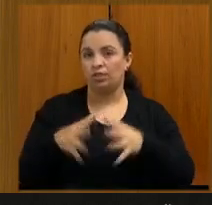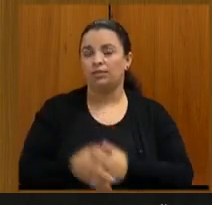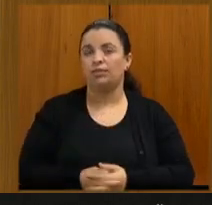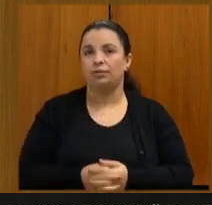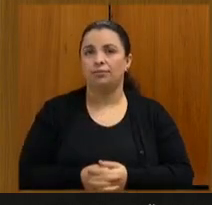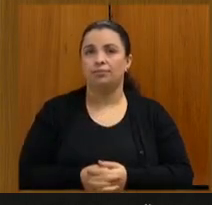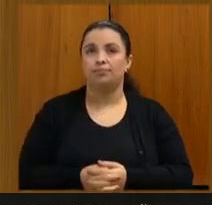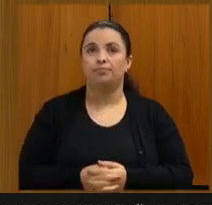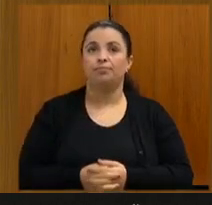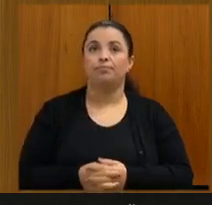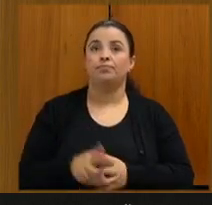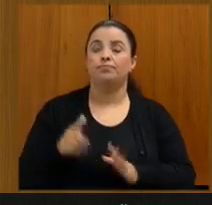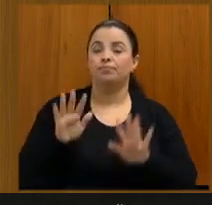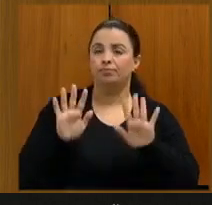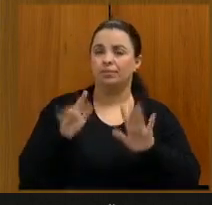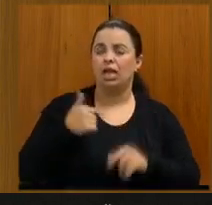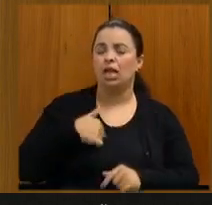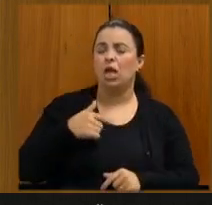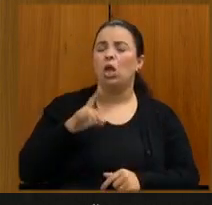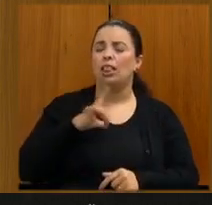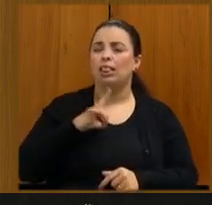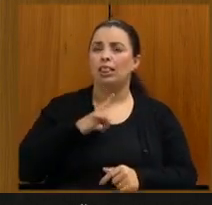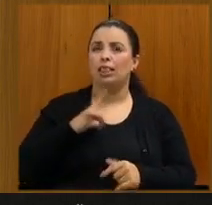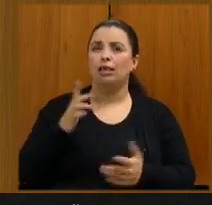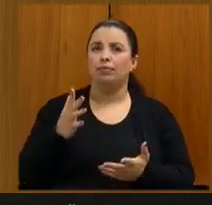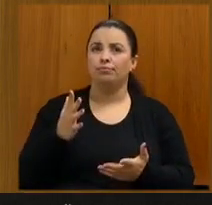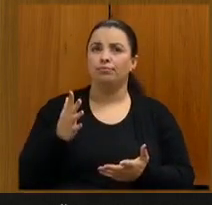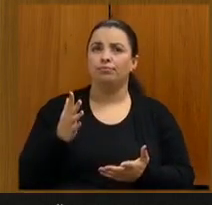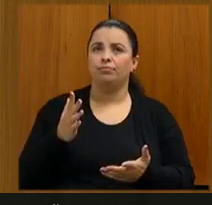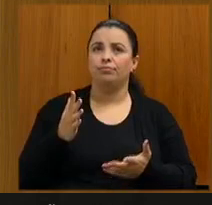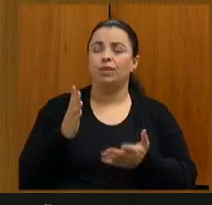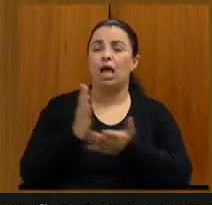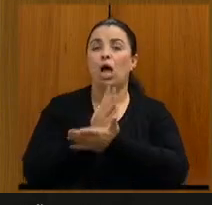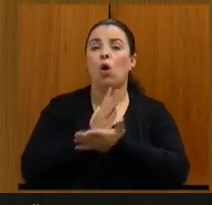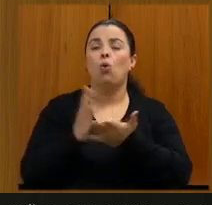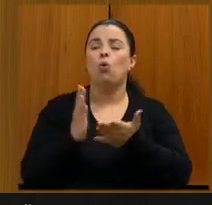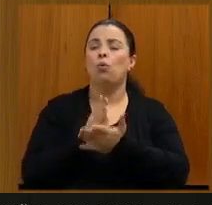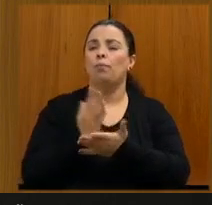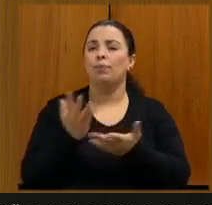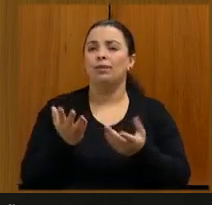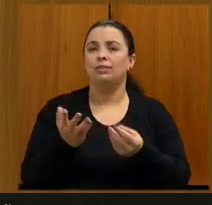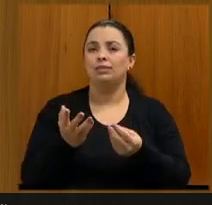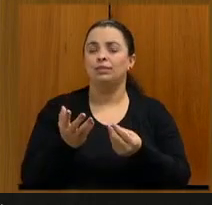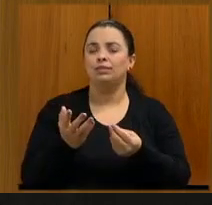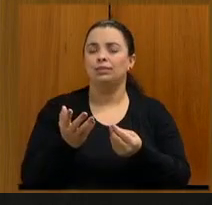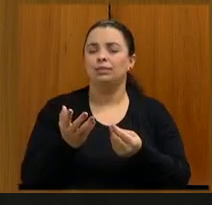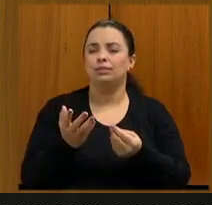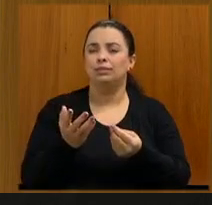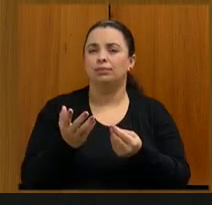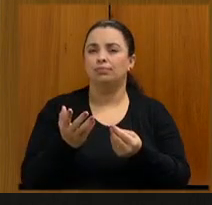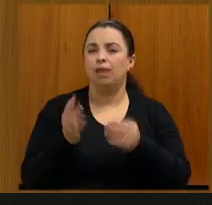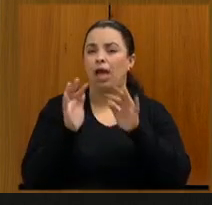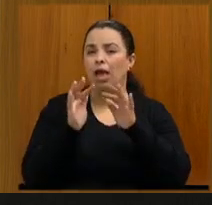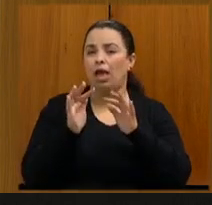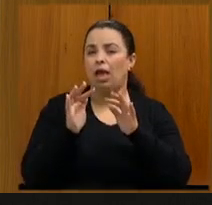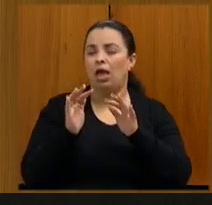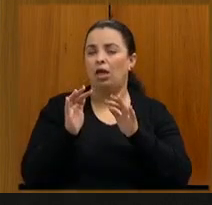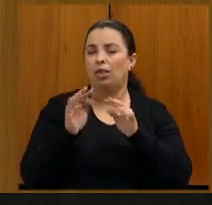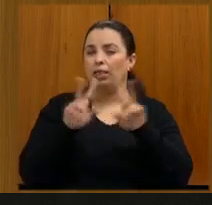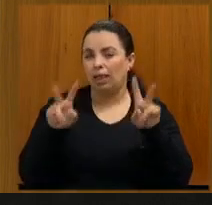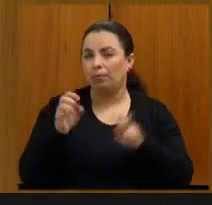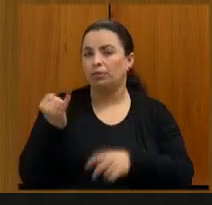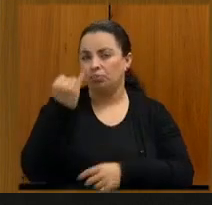é só eu acho que tem só algumas Obrigada Andreia é só algumas questões que eu acho que são importante que